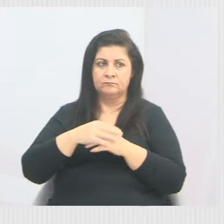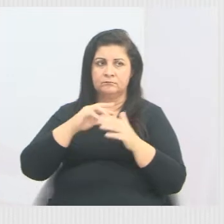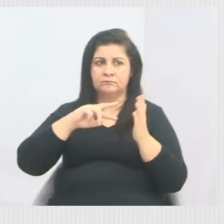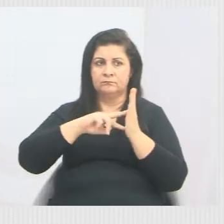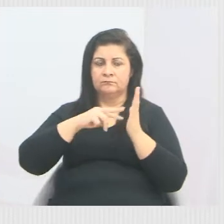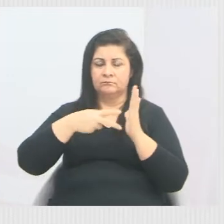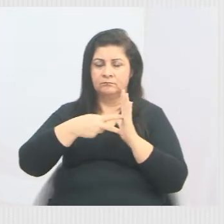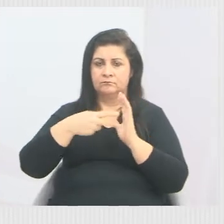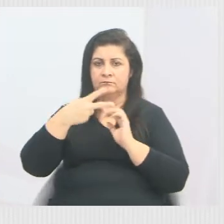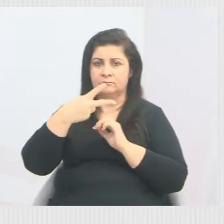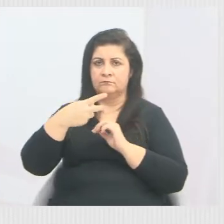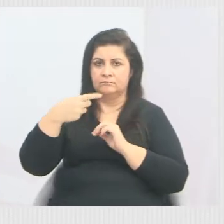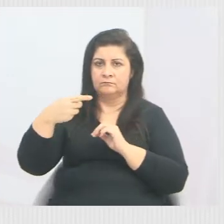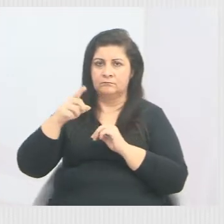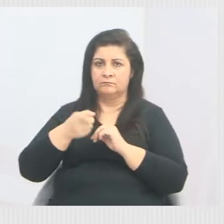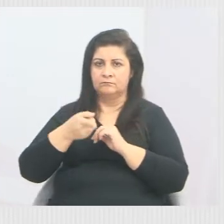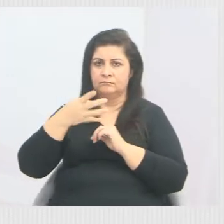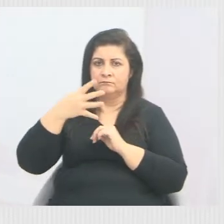4.104.000,